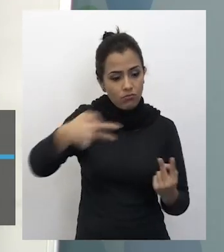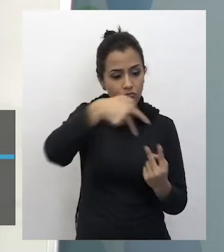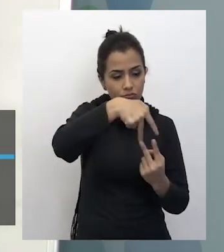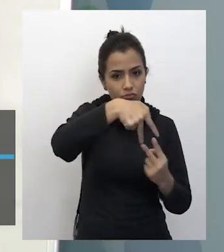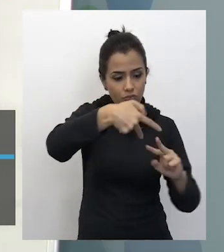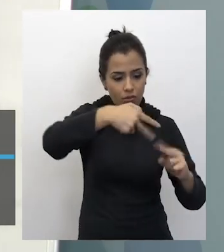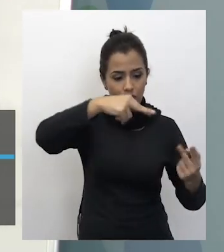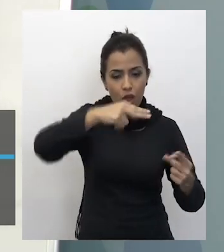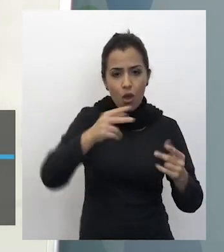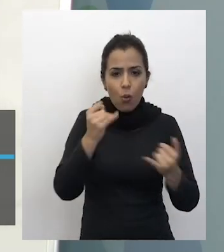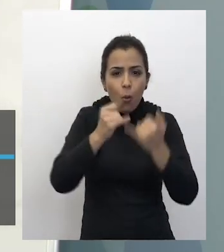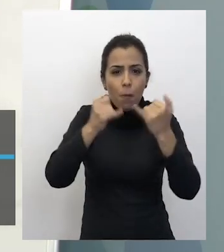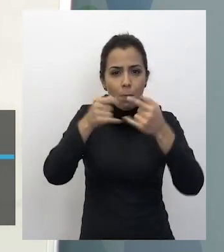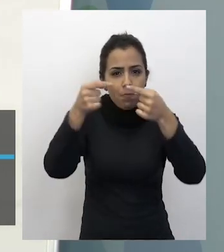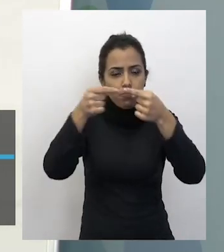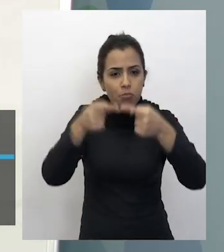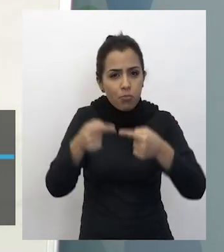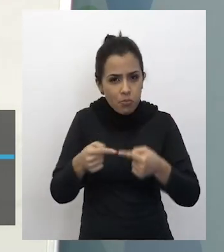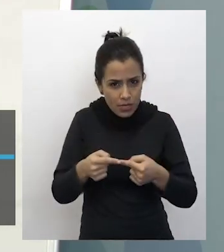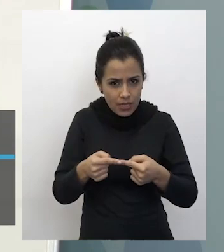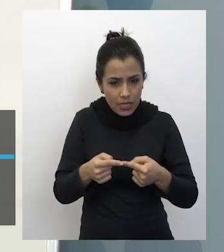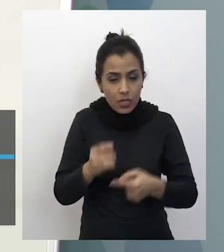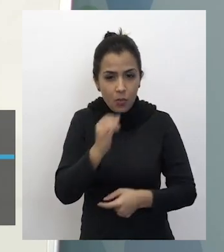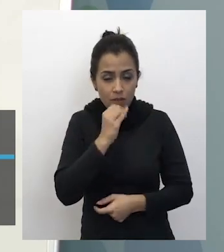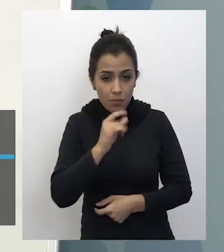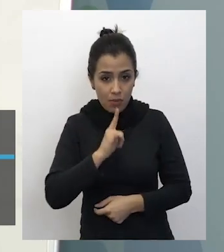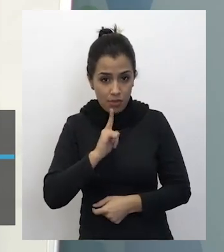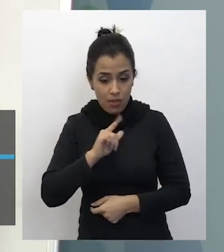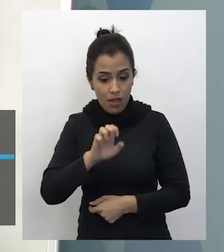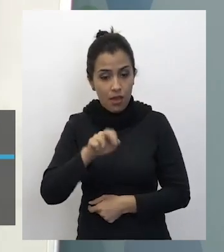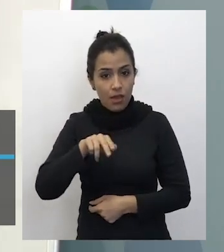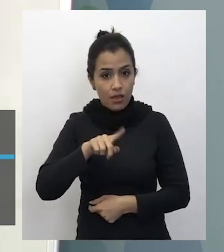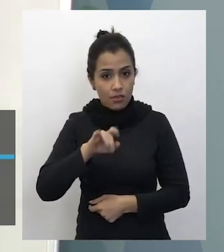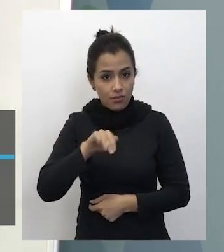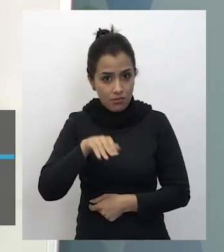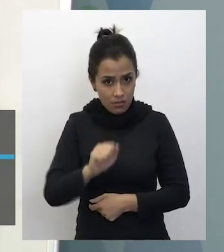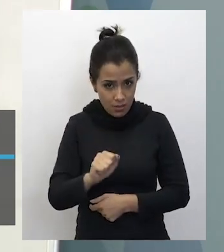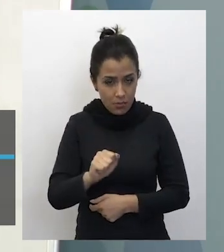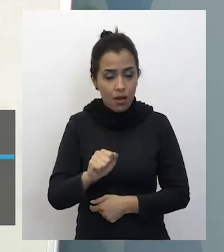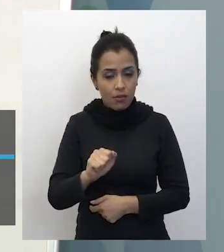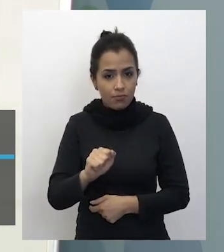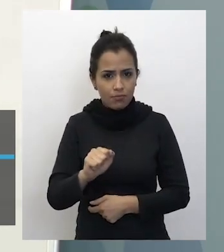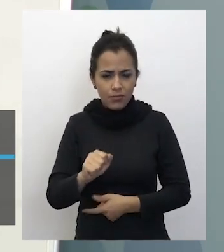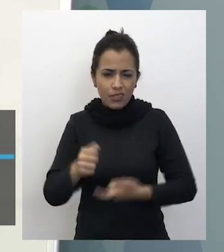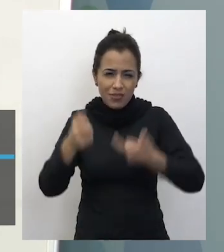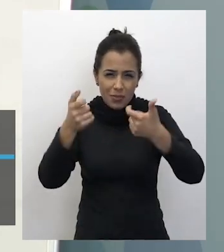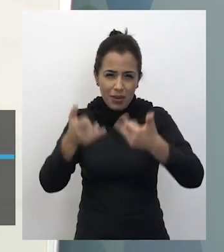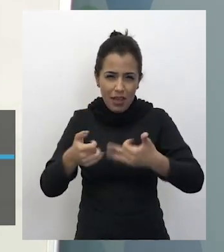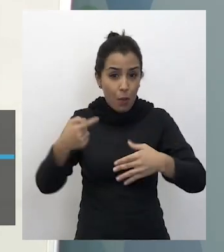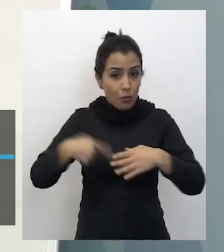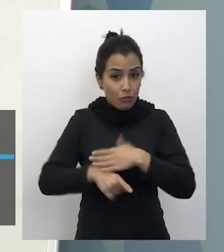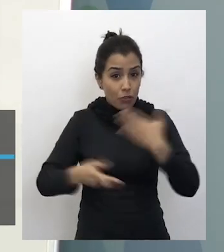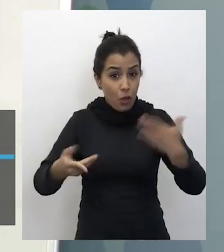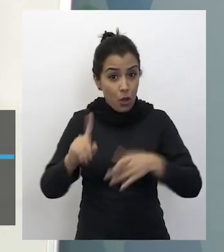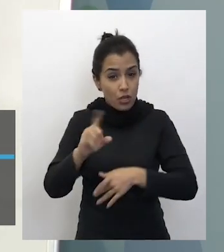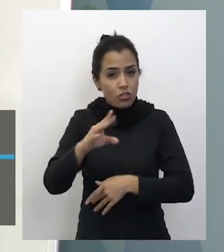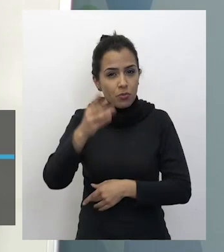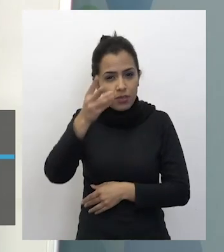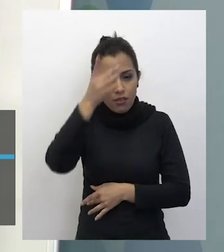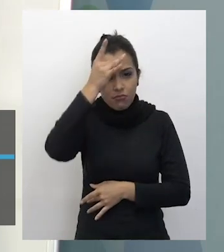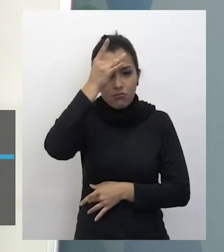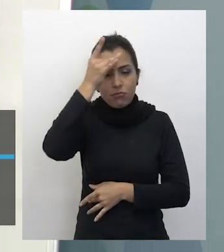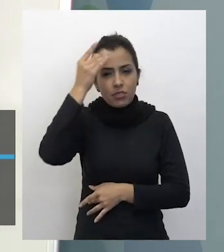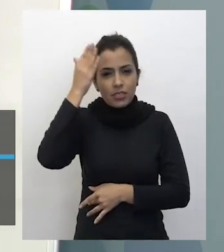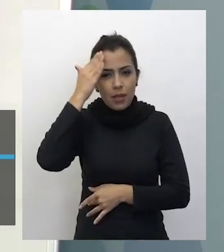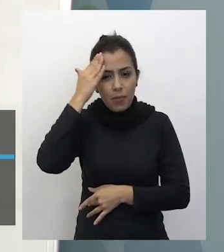uma enzima lá que corta, né, chama de DNA helicase, não precisa aprender isso agora, mas é só para você saber que existe, foi criado pelo